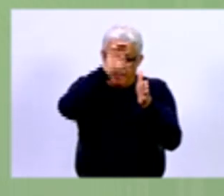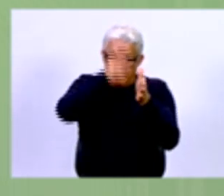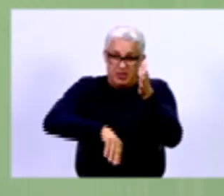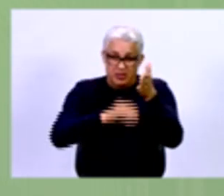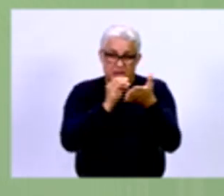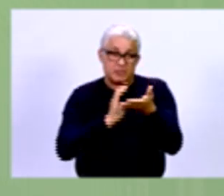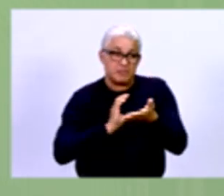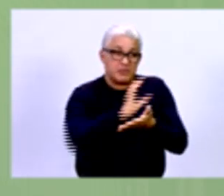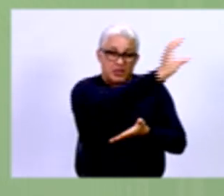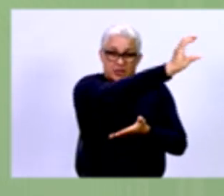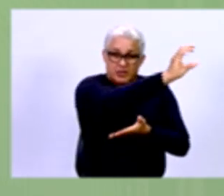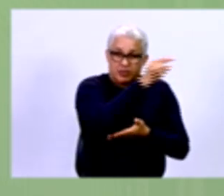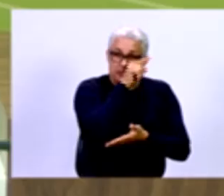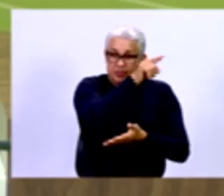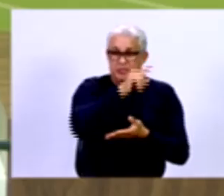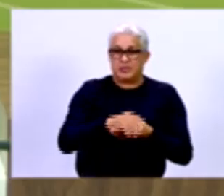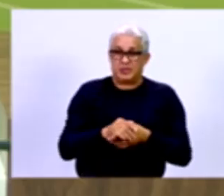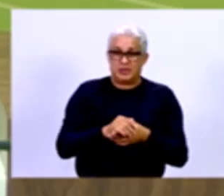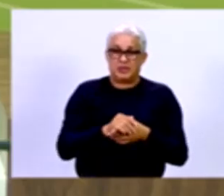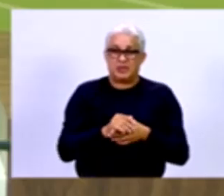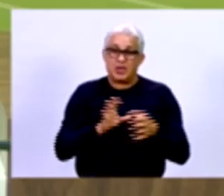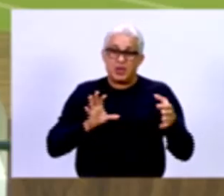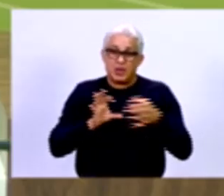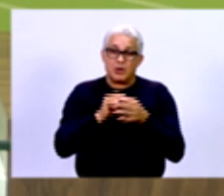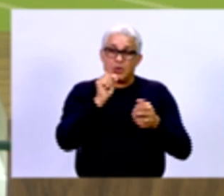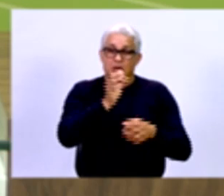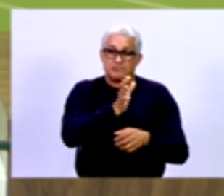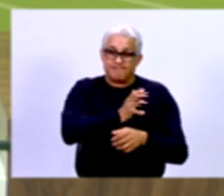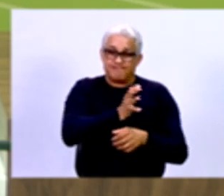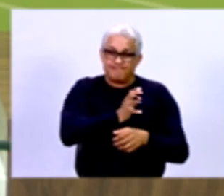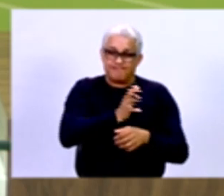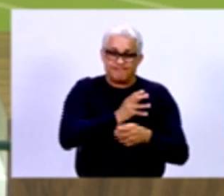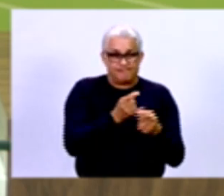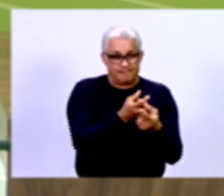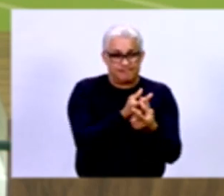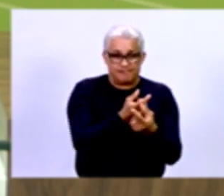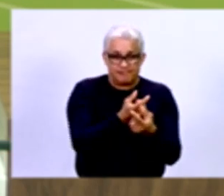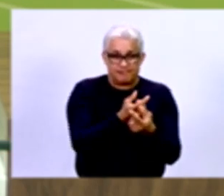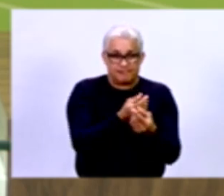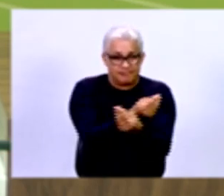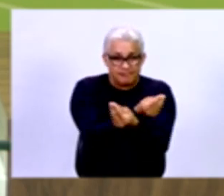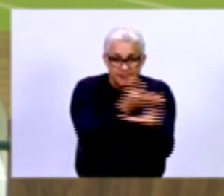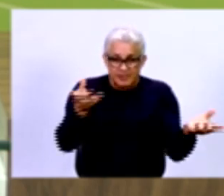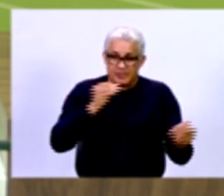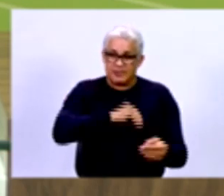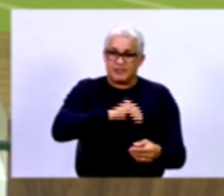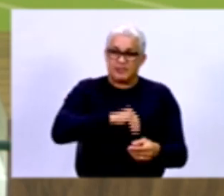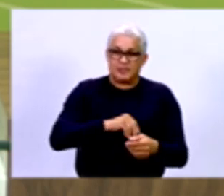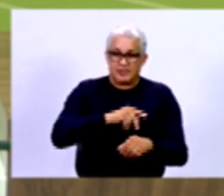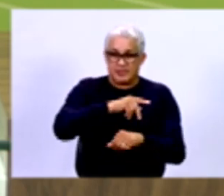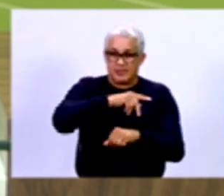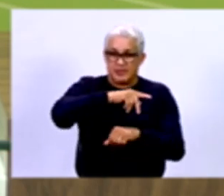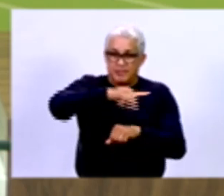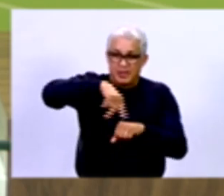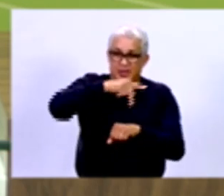que vai estar mais ligado à produção de riqueza e à distribuição de renda do nosso país pelos nossos